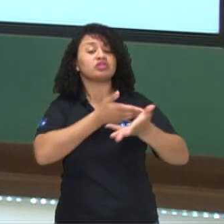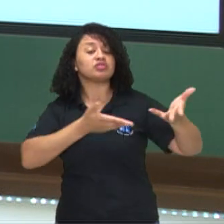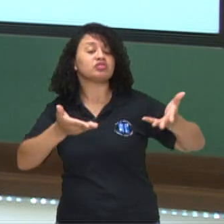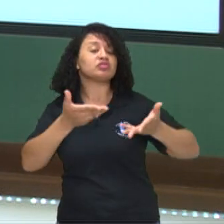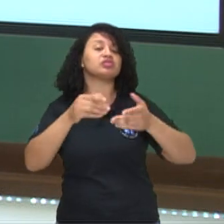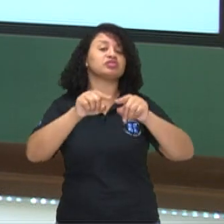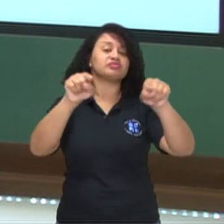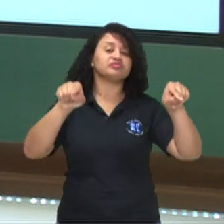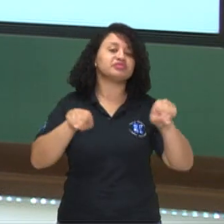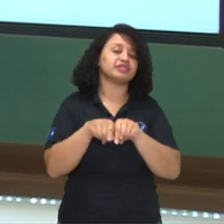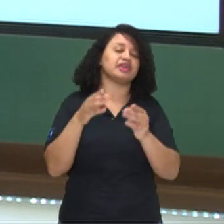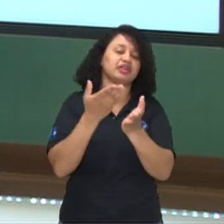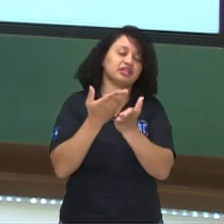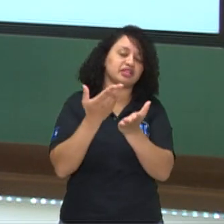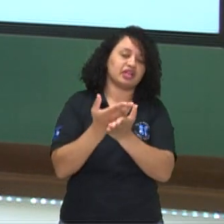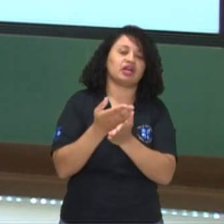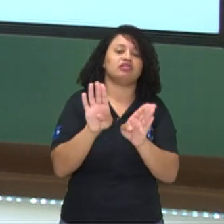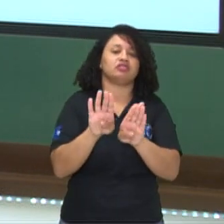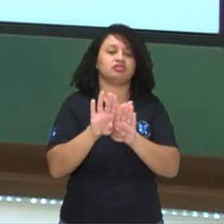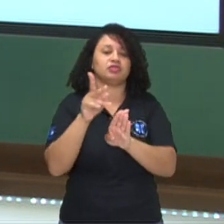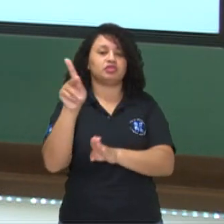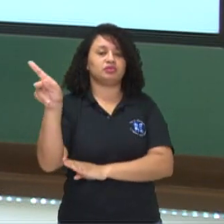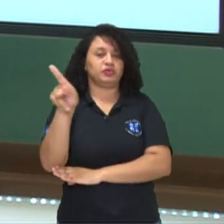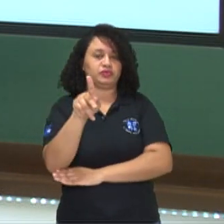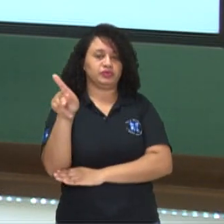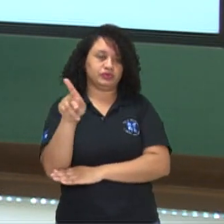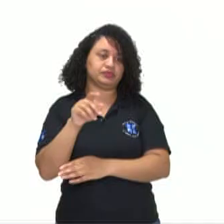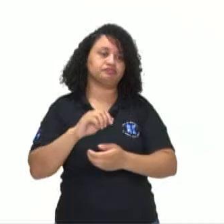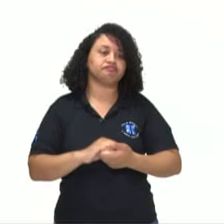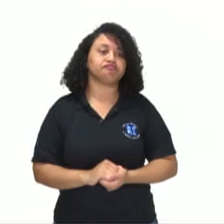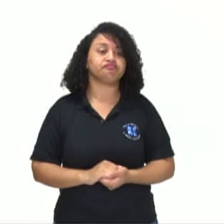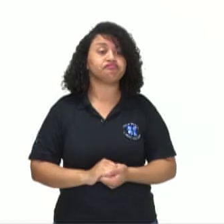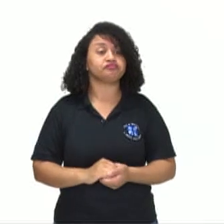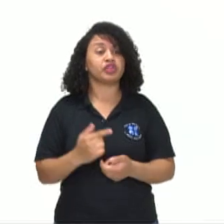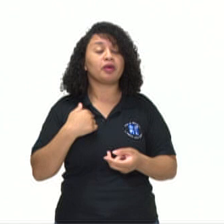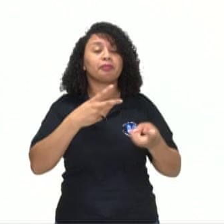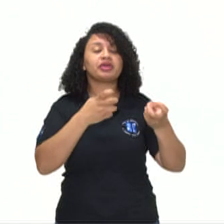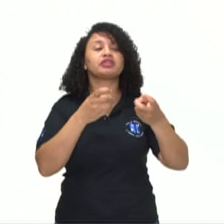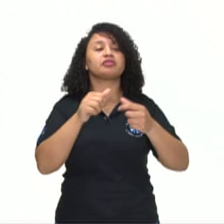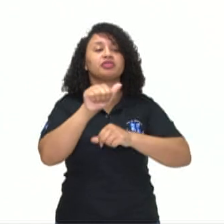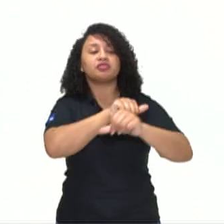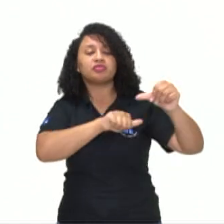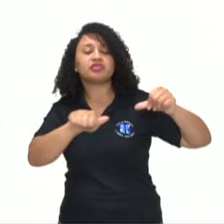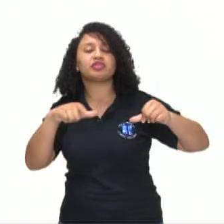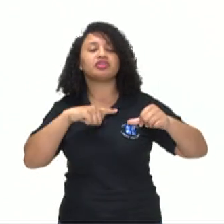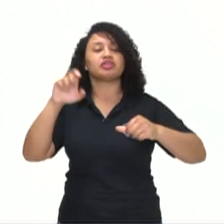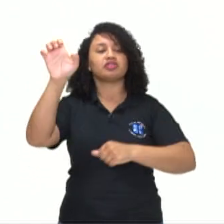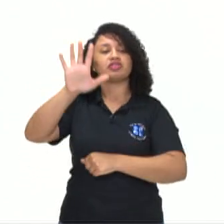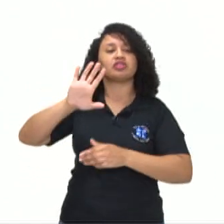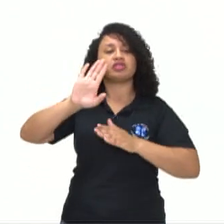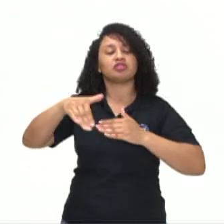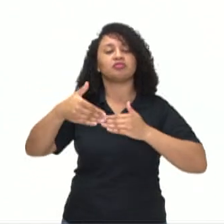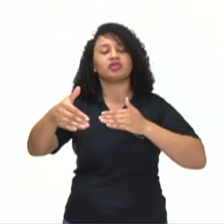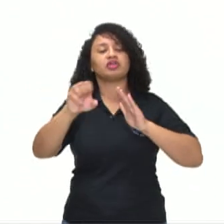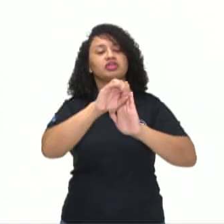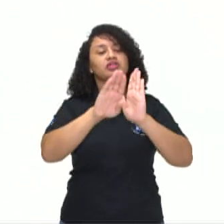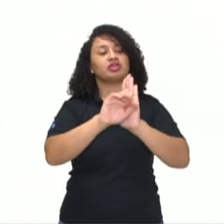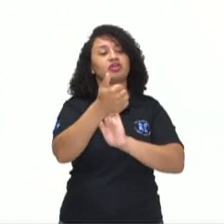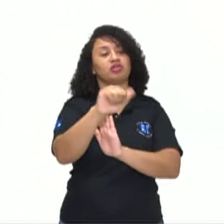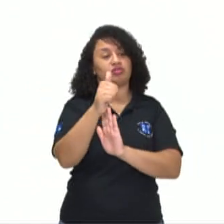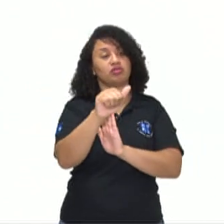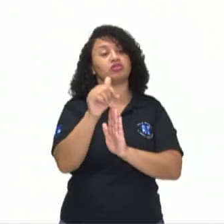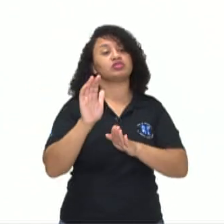socialize com a sua turma, com o seu professor, com a sua professora. Identifique as mudanças na Europa a partir do século XI